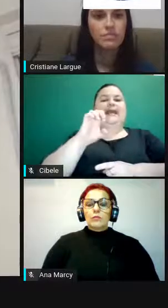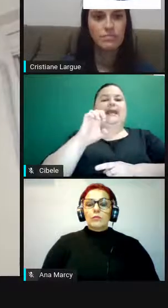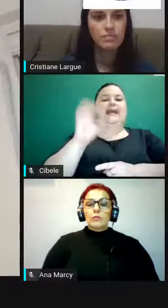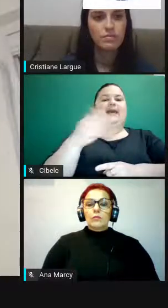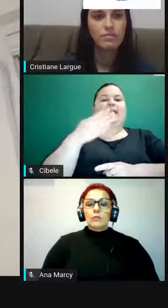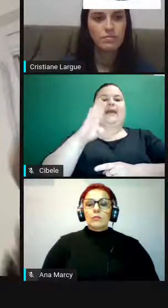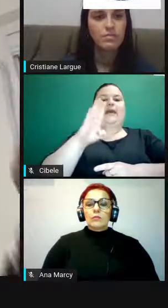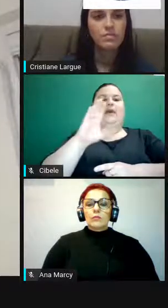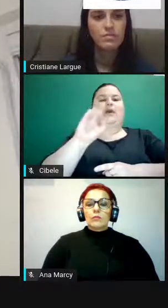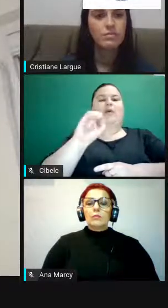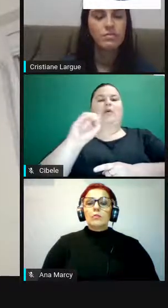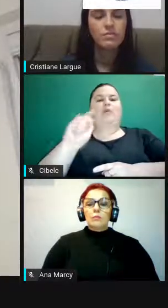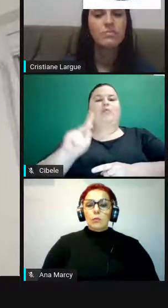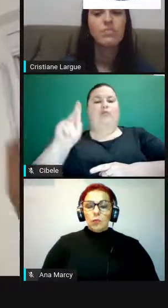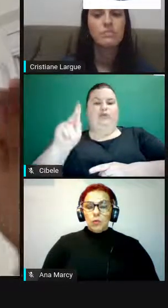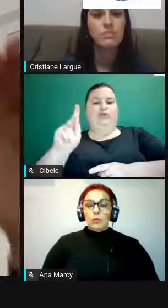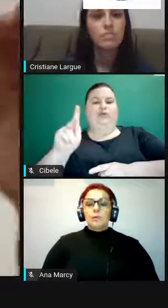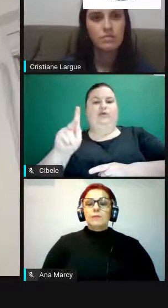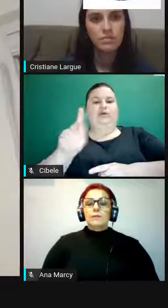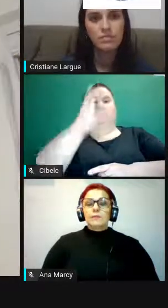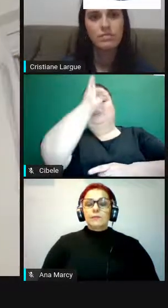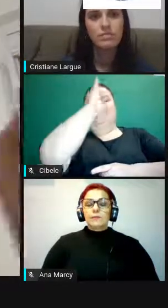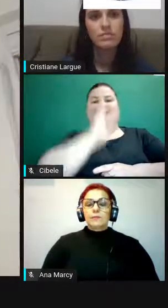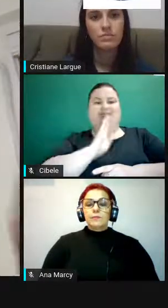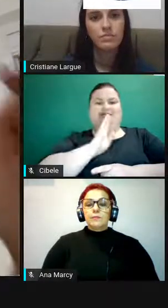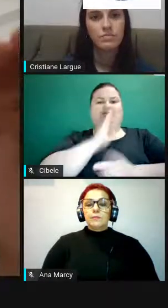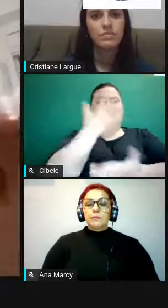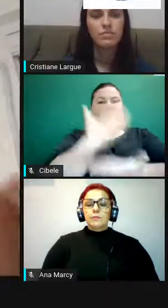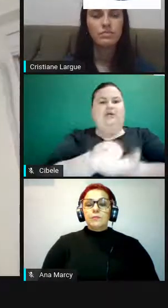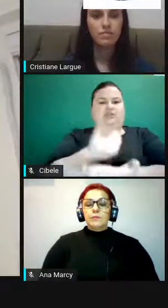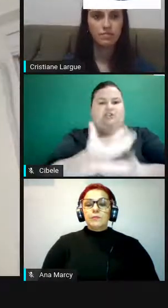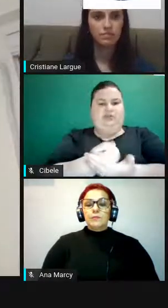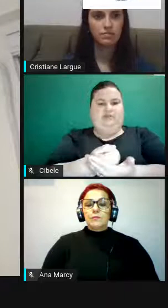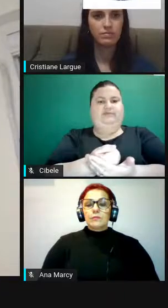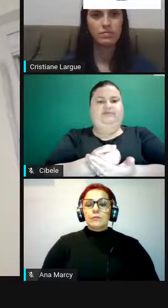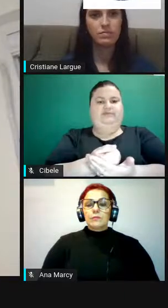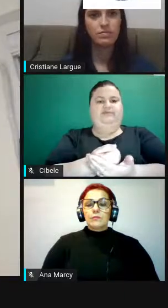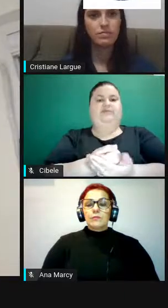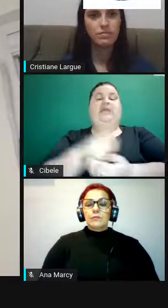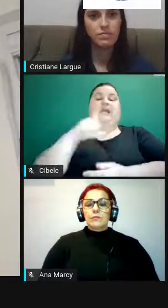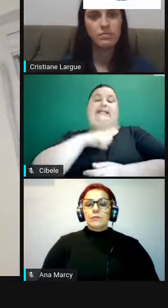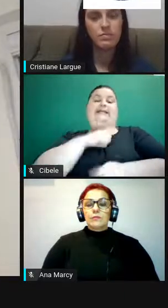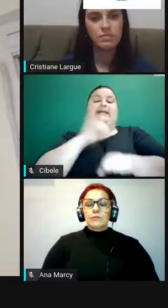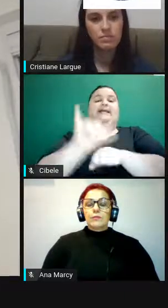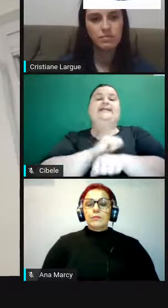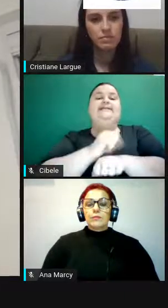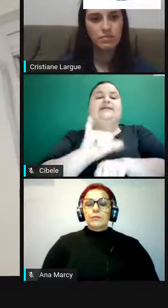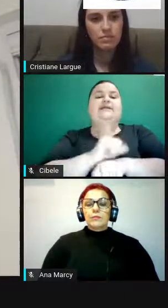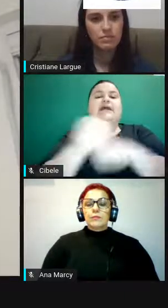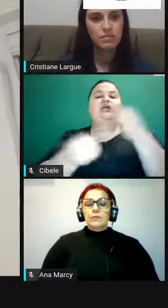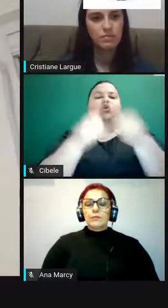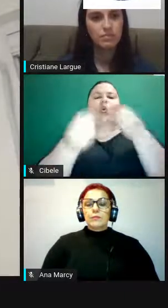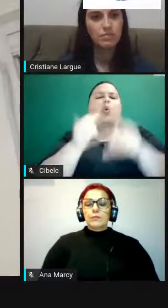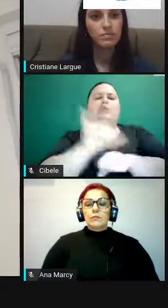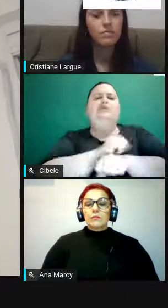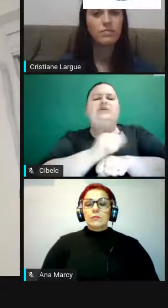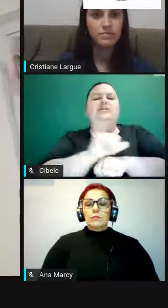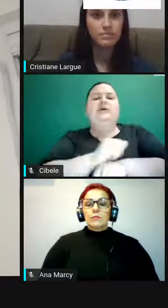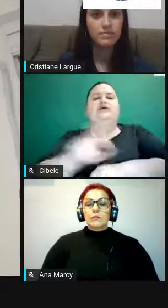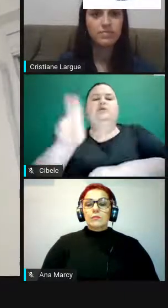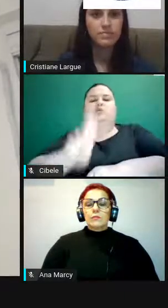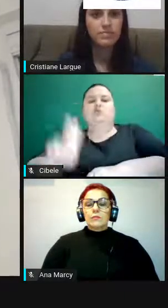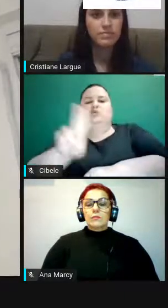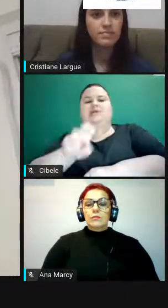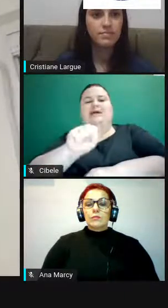precisa pagar nada para baixar e ela ensina Quais as estratégias que inclusive tem a estratégia também que o Samuel utiliza